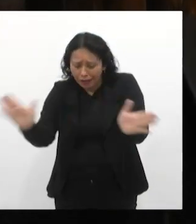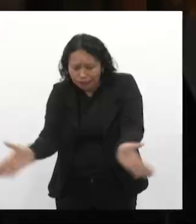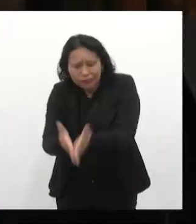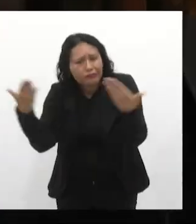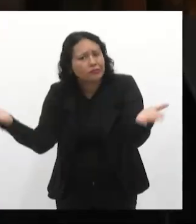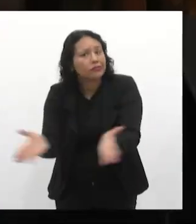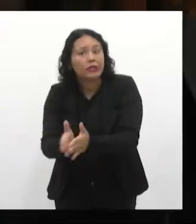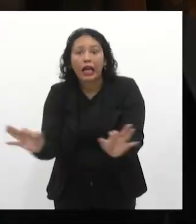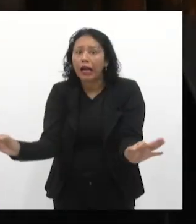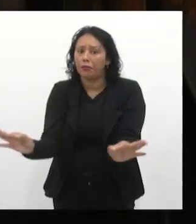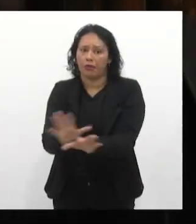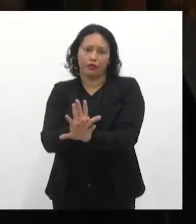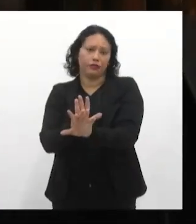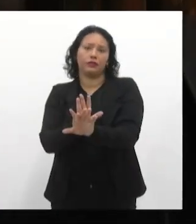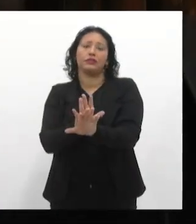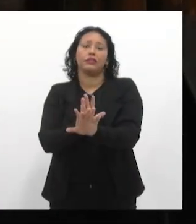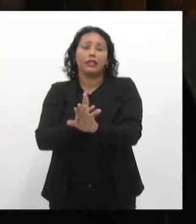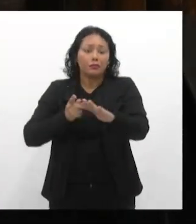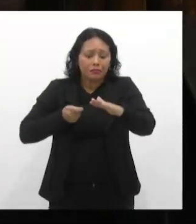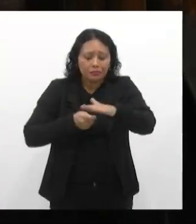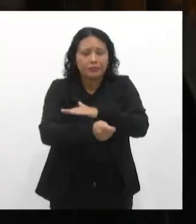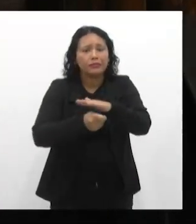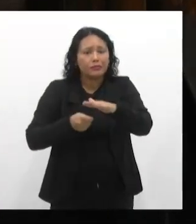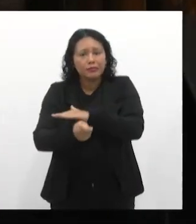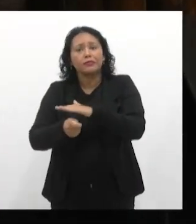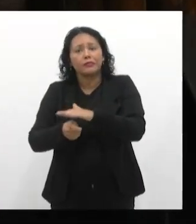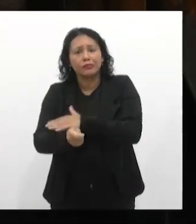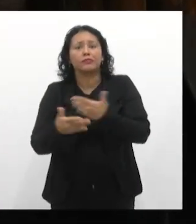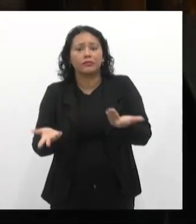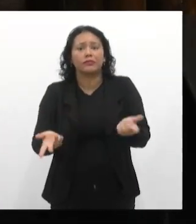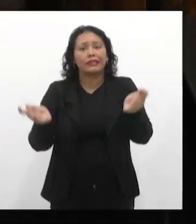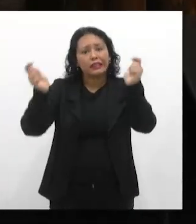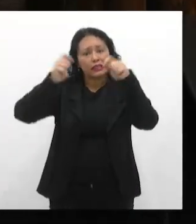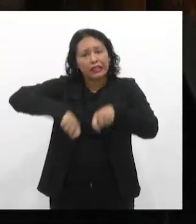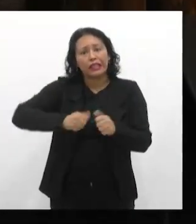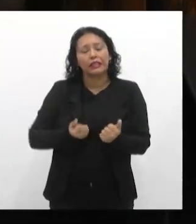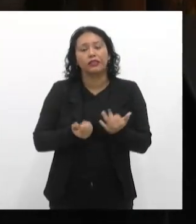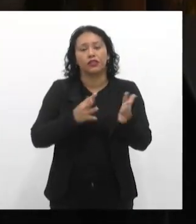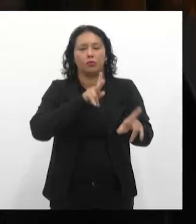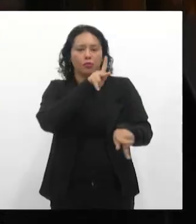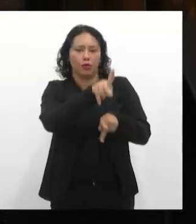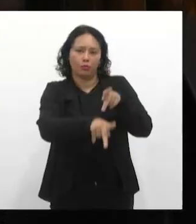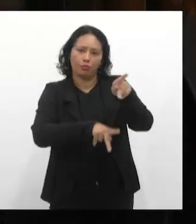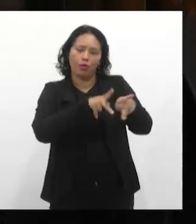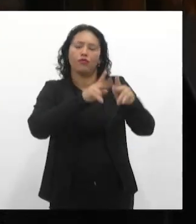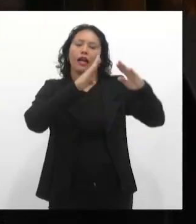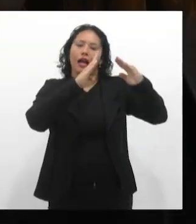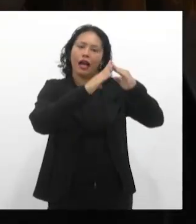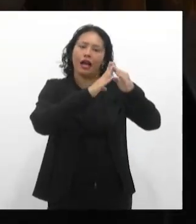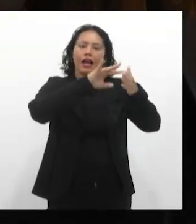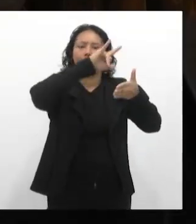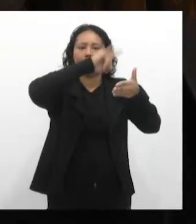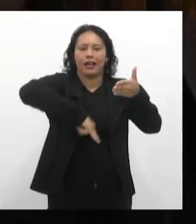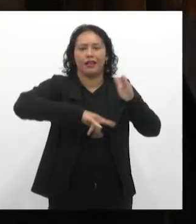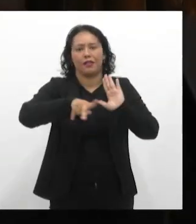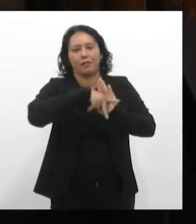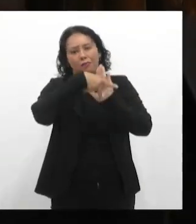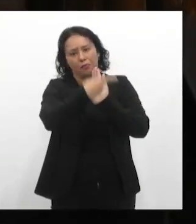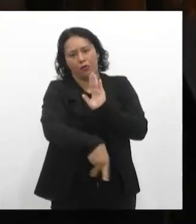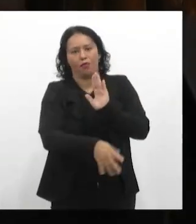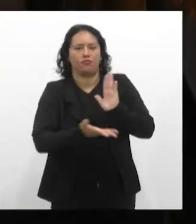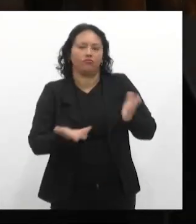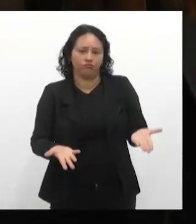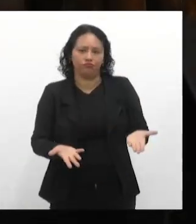pobreza, que deveria ser garantir a possibilidade da casa própria, que deveria garantir